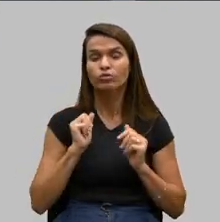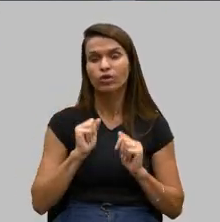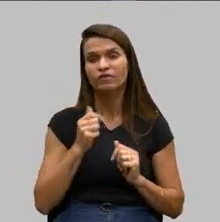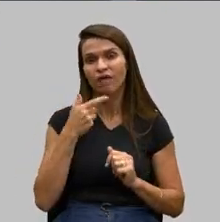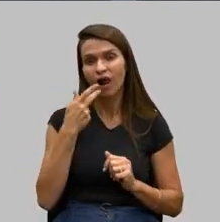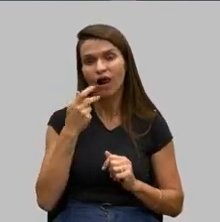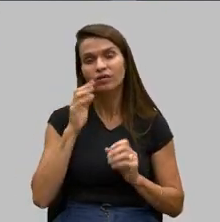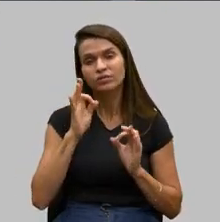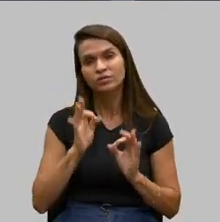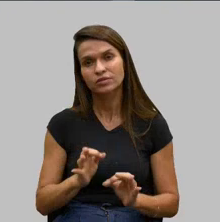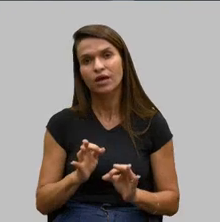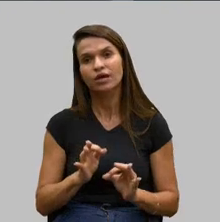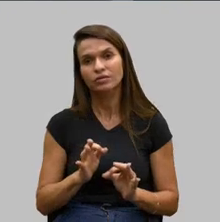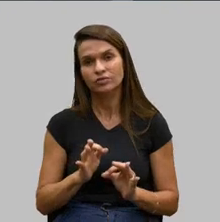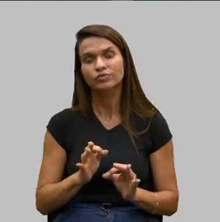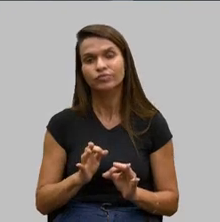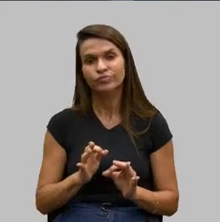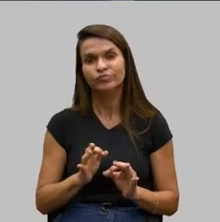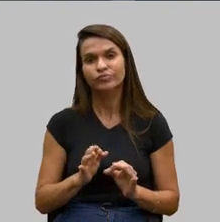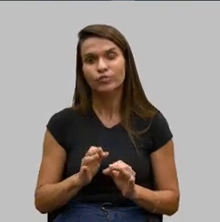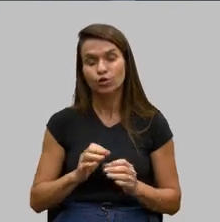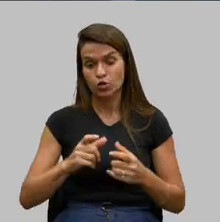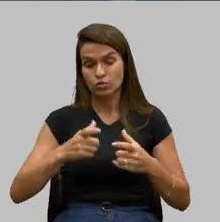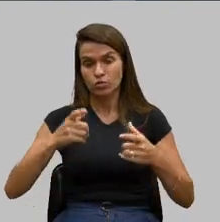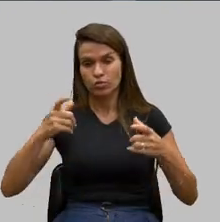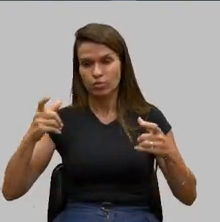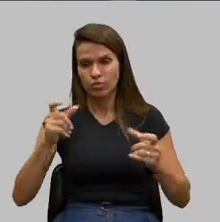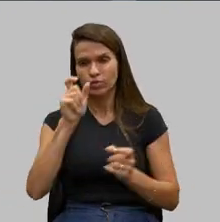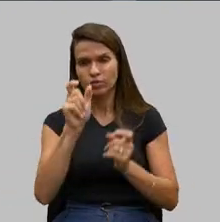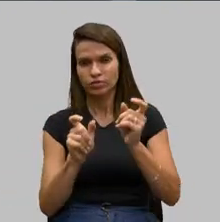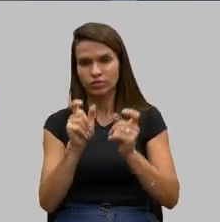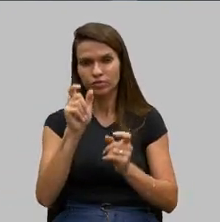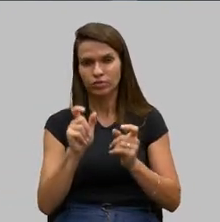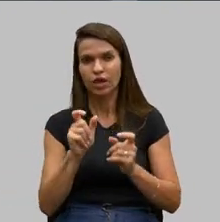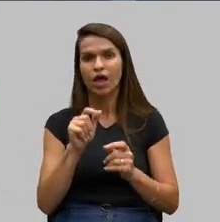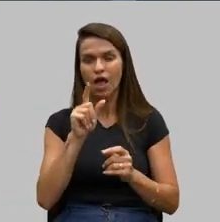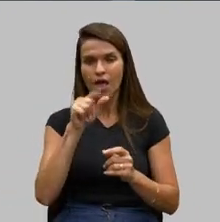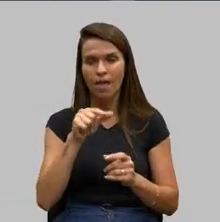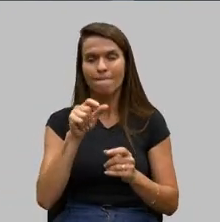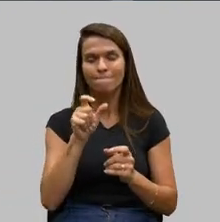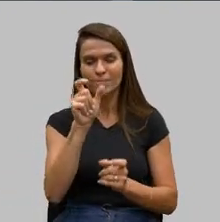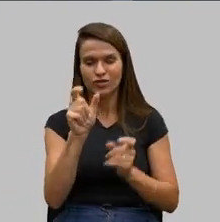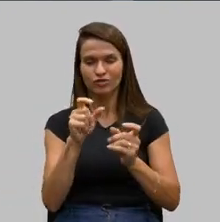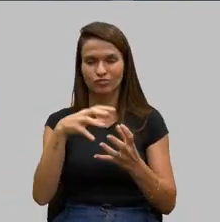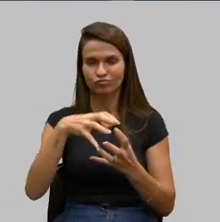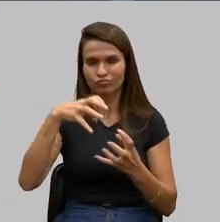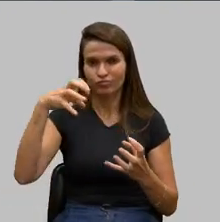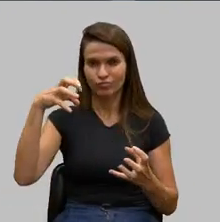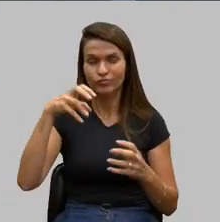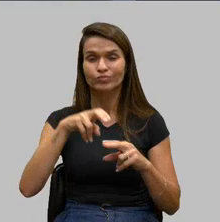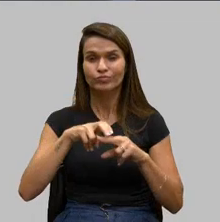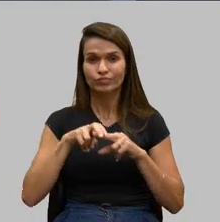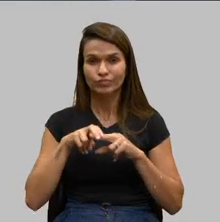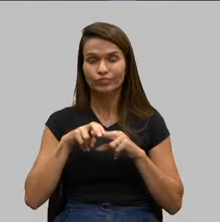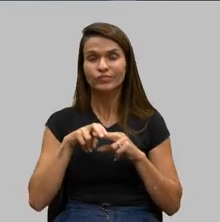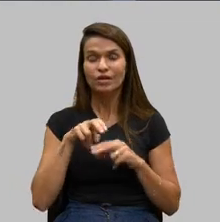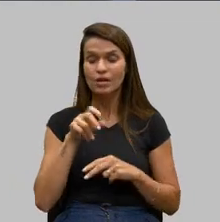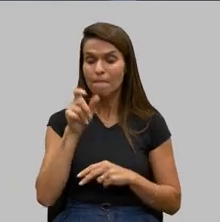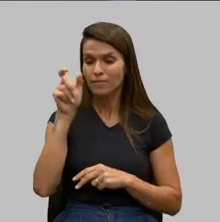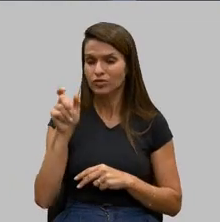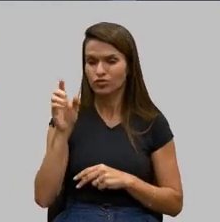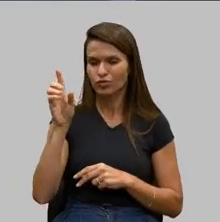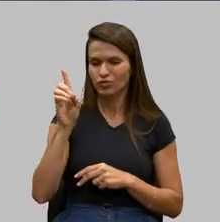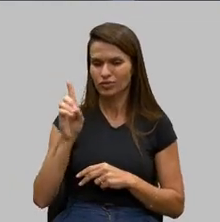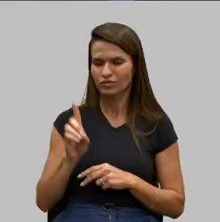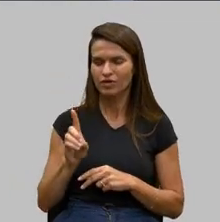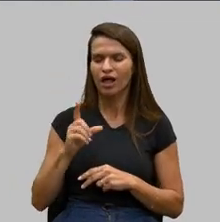medo de errar que o nosso público maior são pessoas envelhecimento Até mesmo porque a pessoa com deficiência tem um